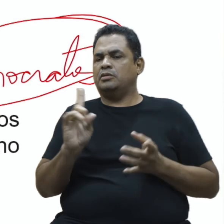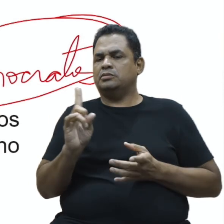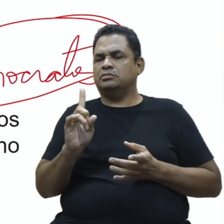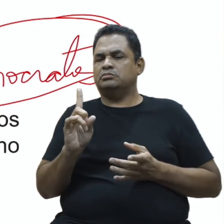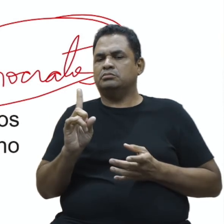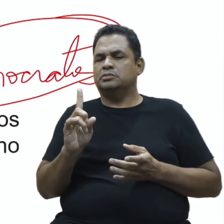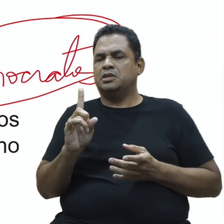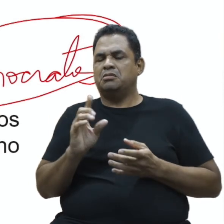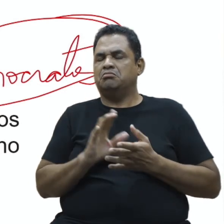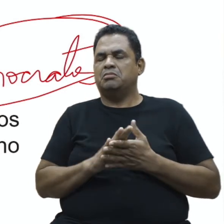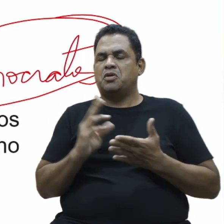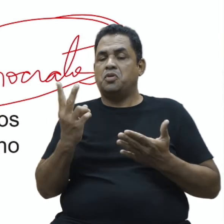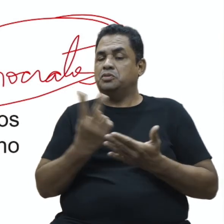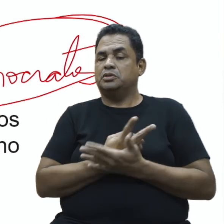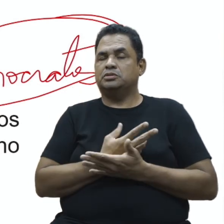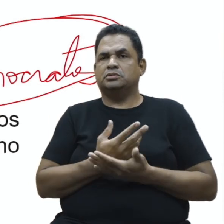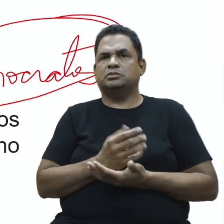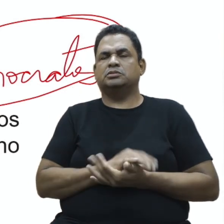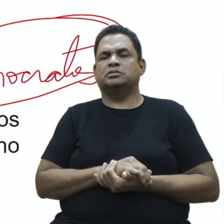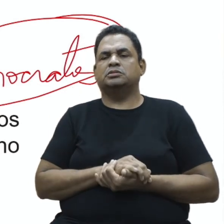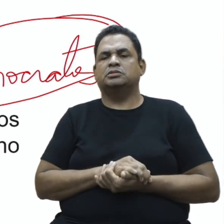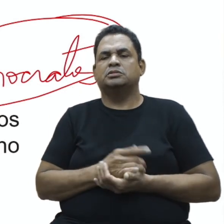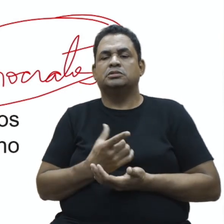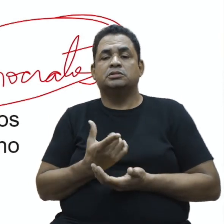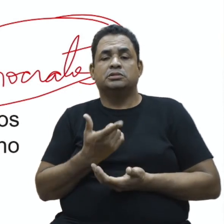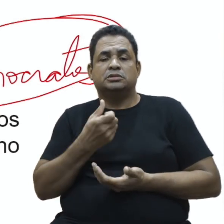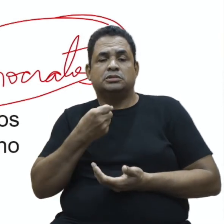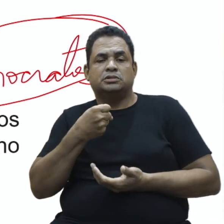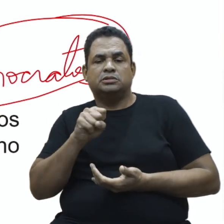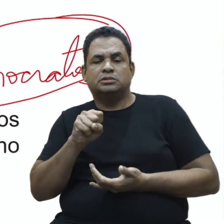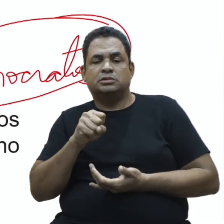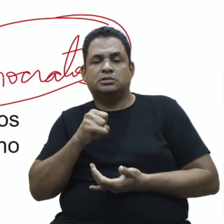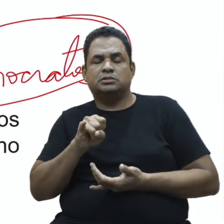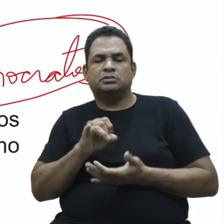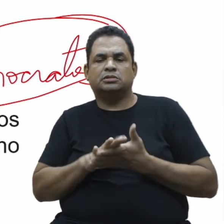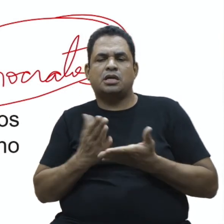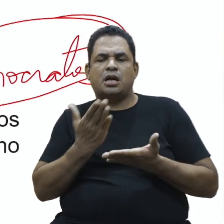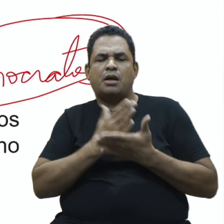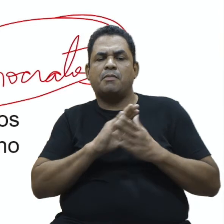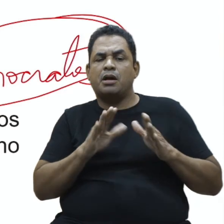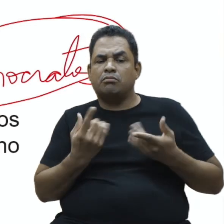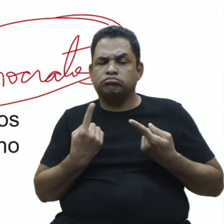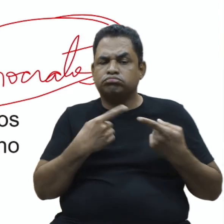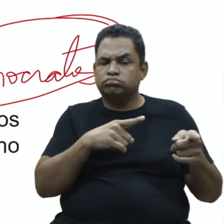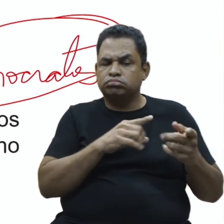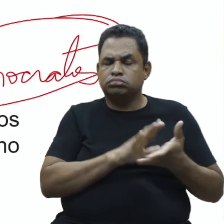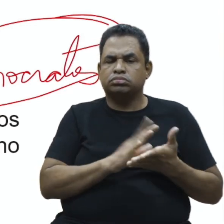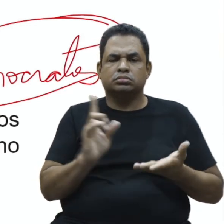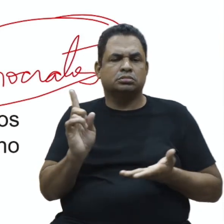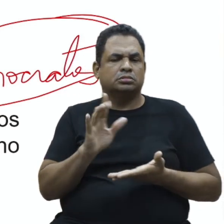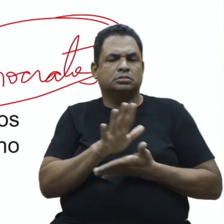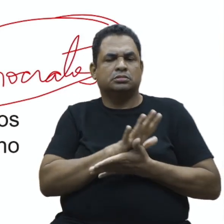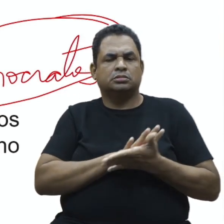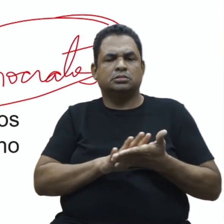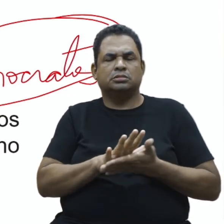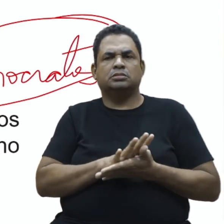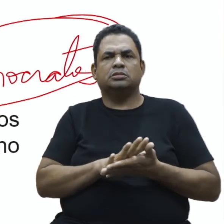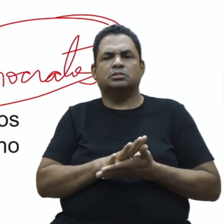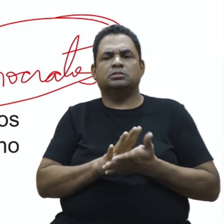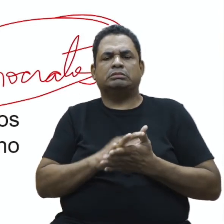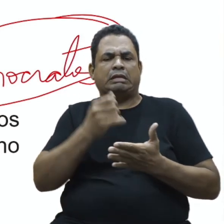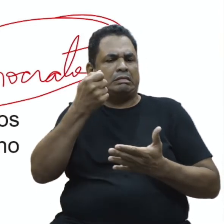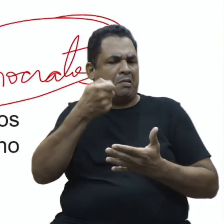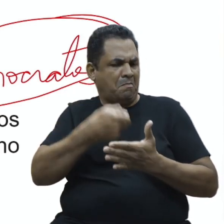as coisas. Se você quer destruir o seu oponente, você não está sendo democrático em nada. Pelo contrário, você está sendo